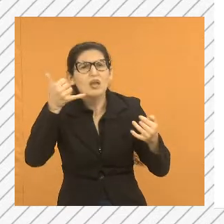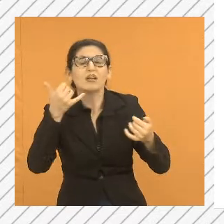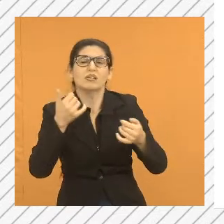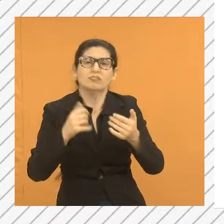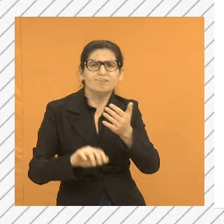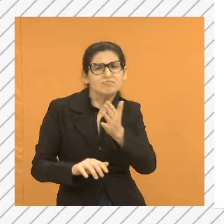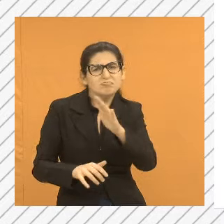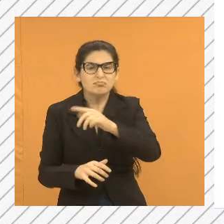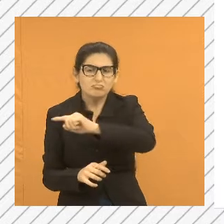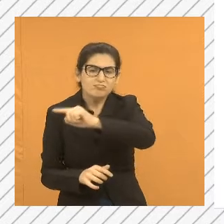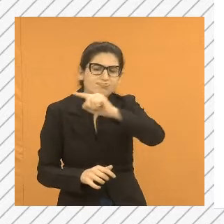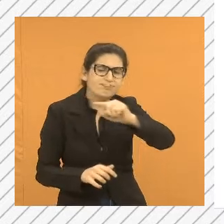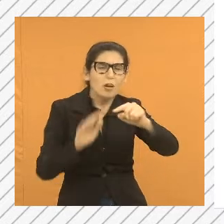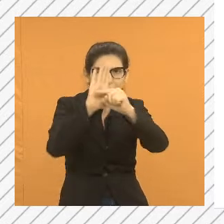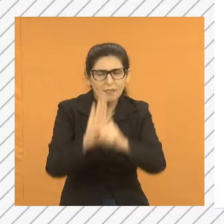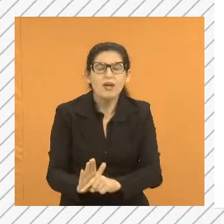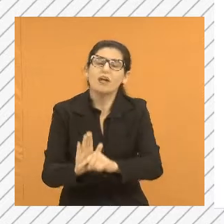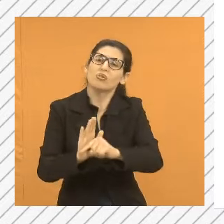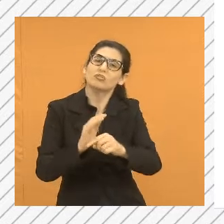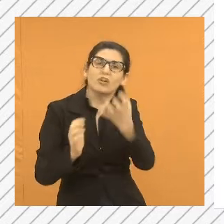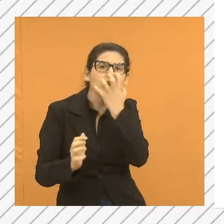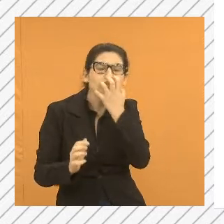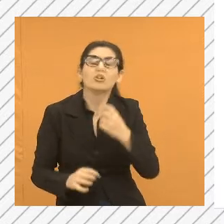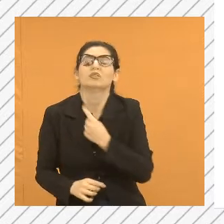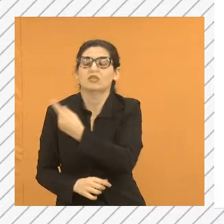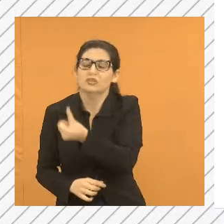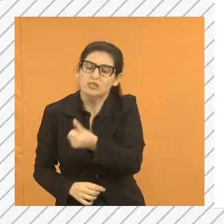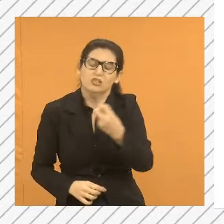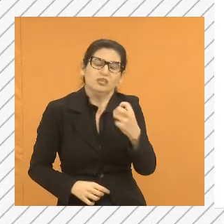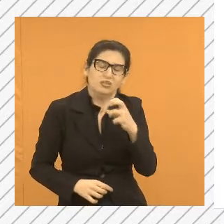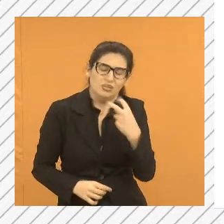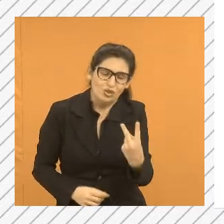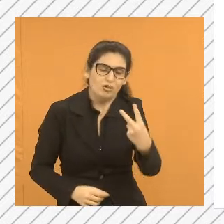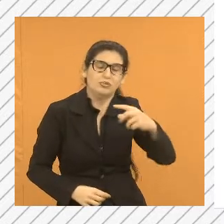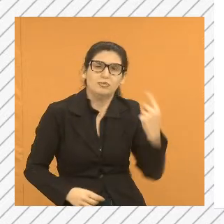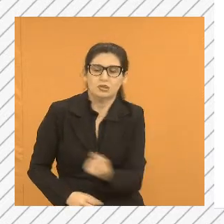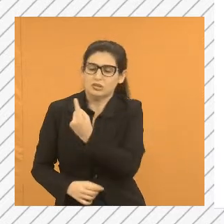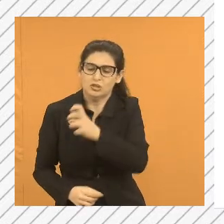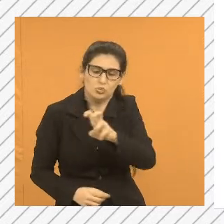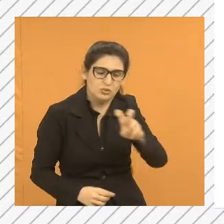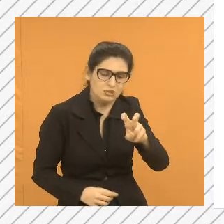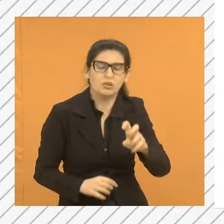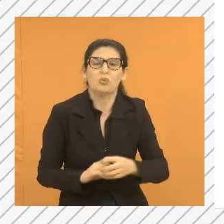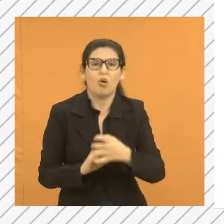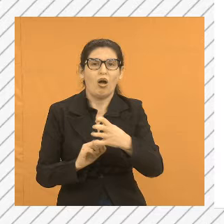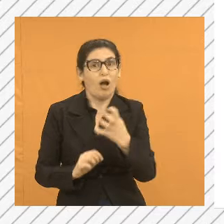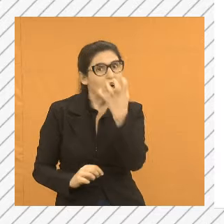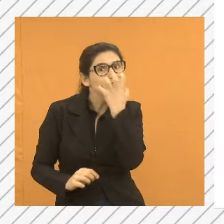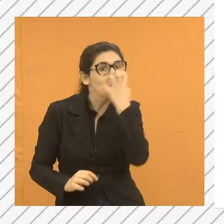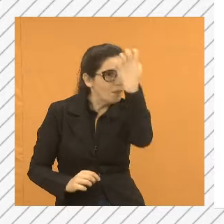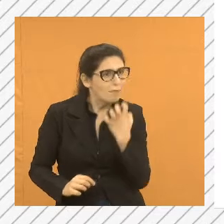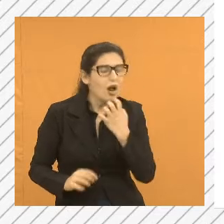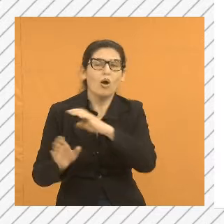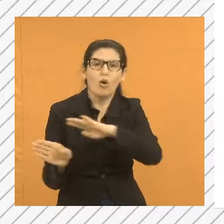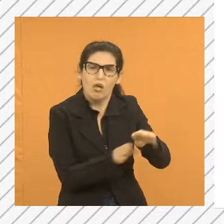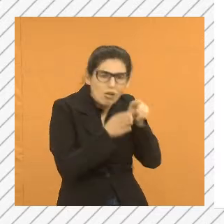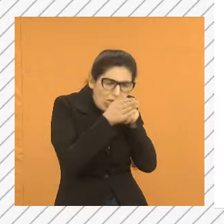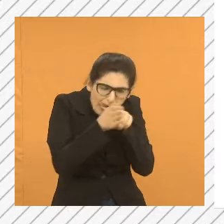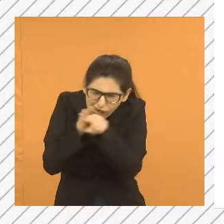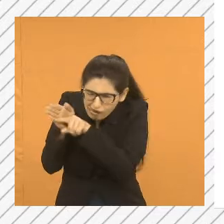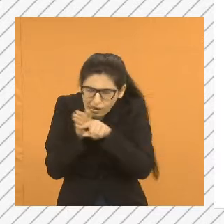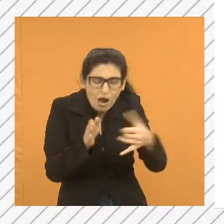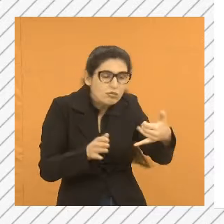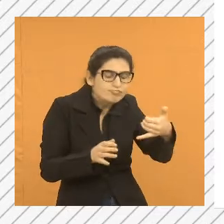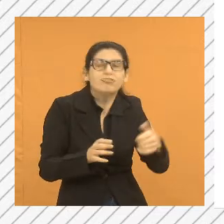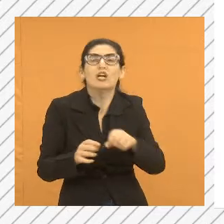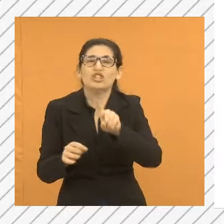número, uma pequena redução de 162 para 155. Vistorias de investigação de zoonose